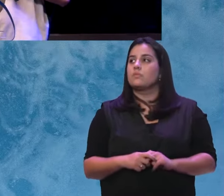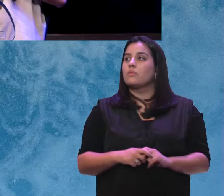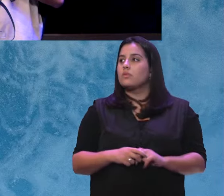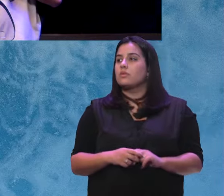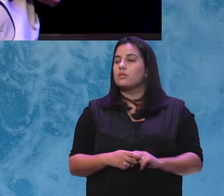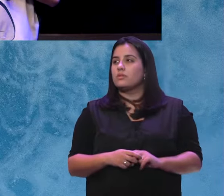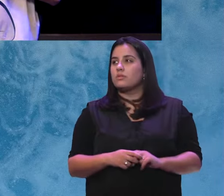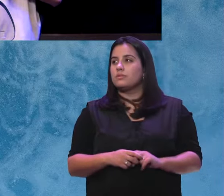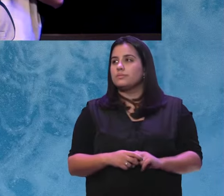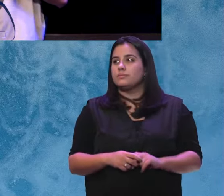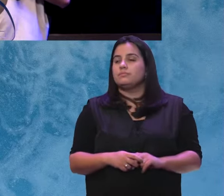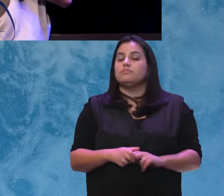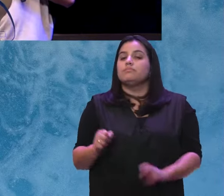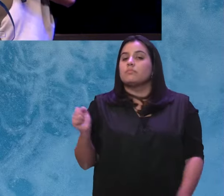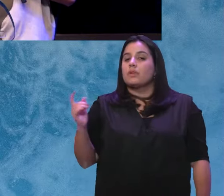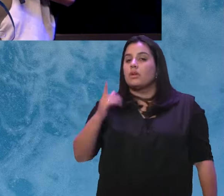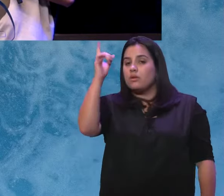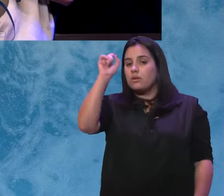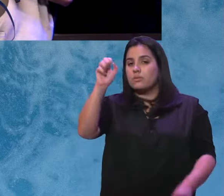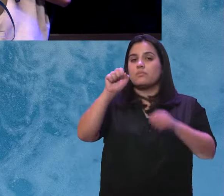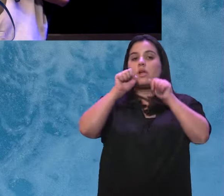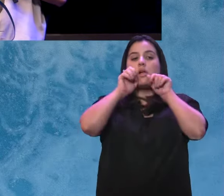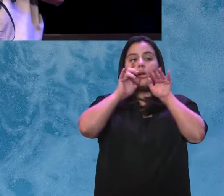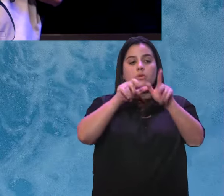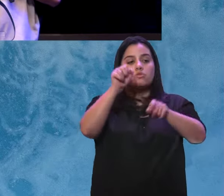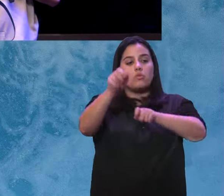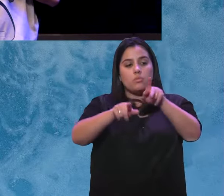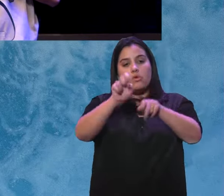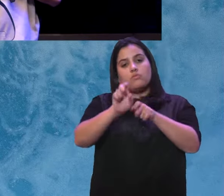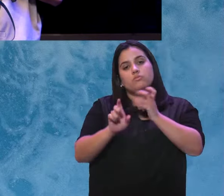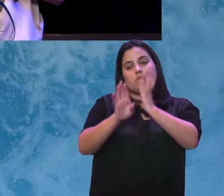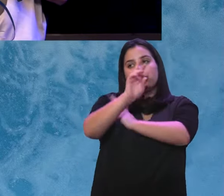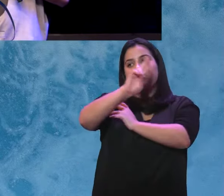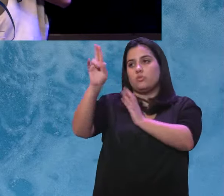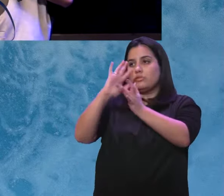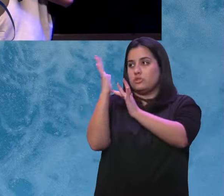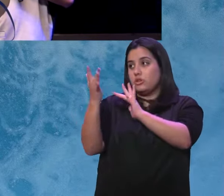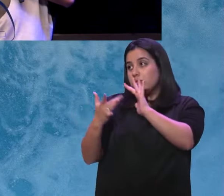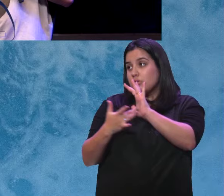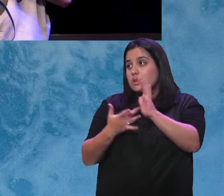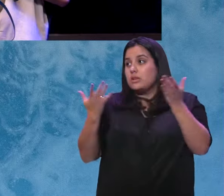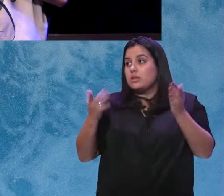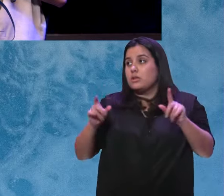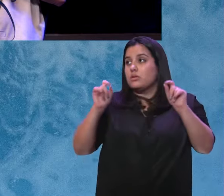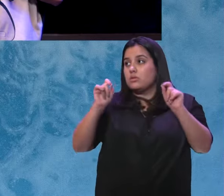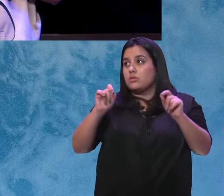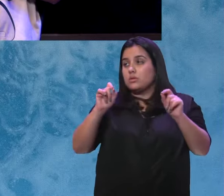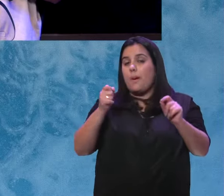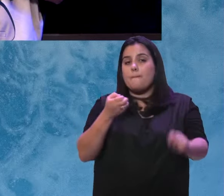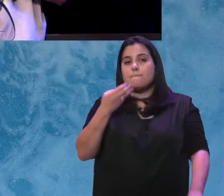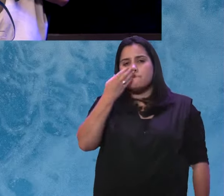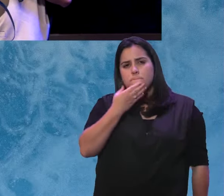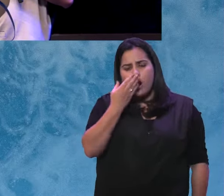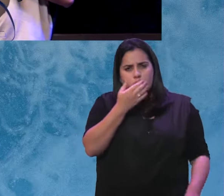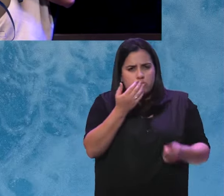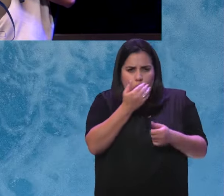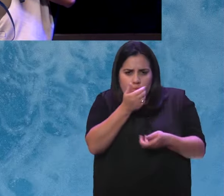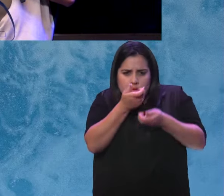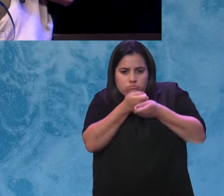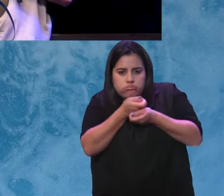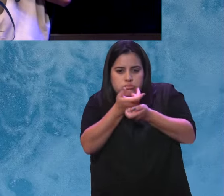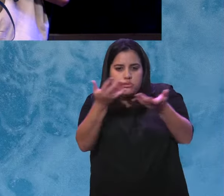ofertas de comunhão, Davi abençoou o povo em nome do Senhor dos Exércitos, e deu uma rosca, um bolo de tâmaras e um